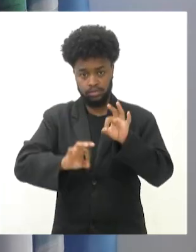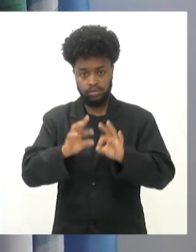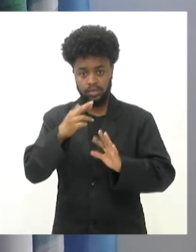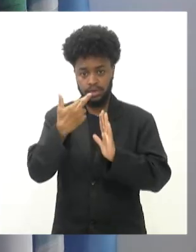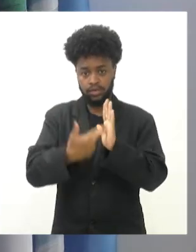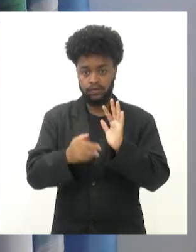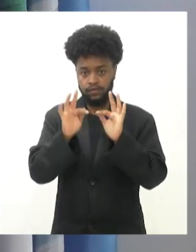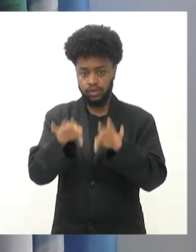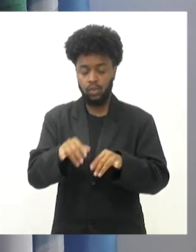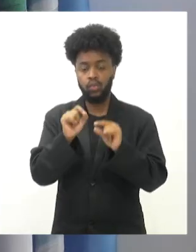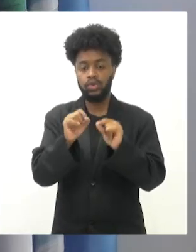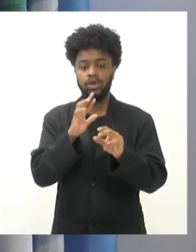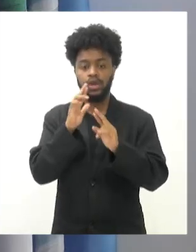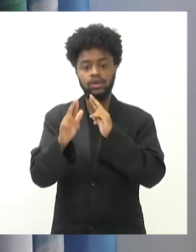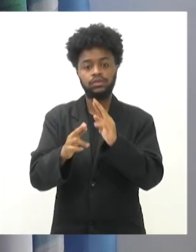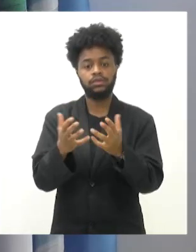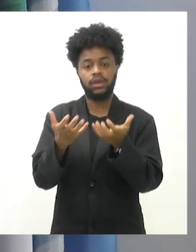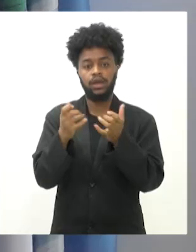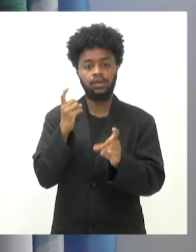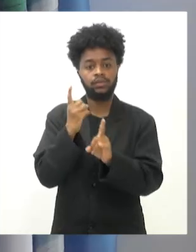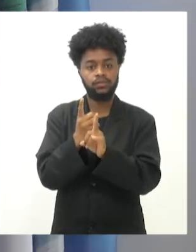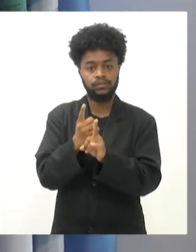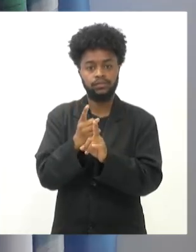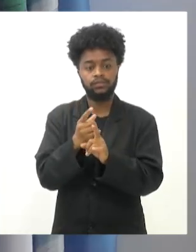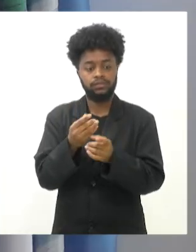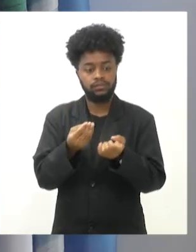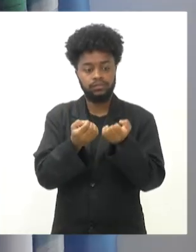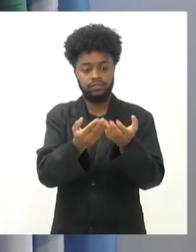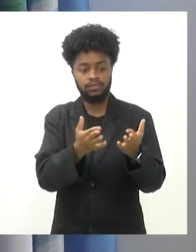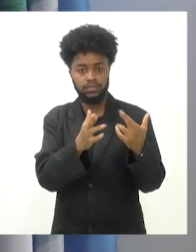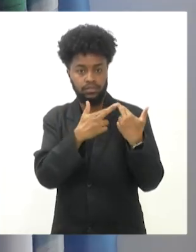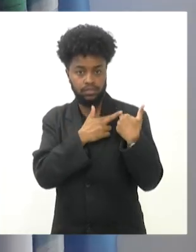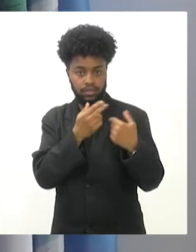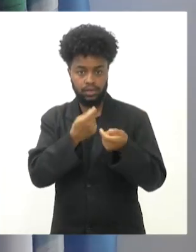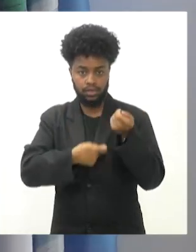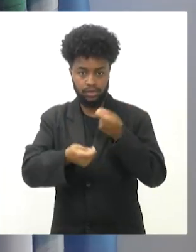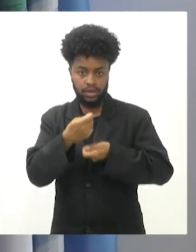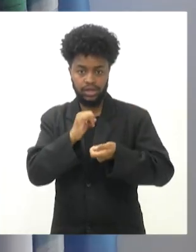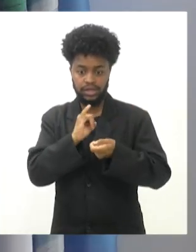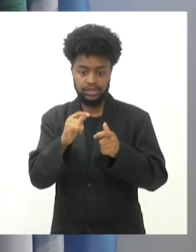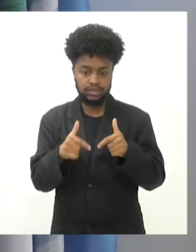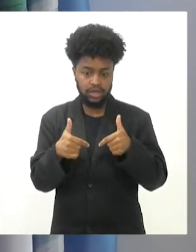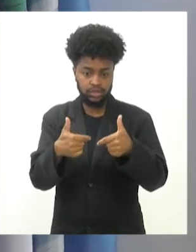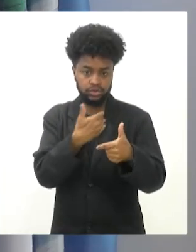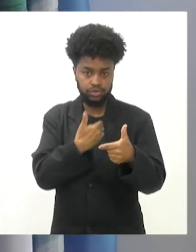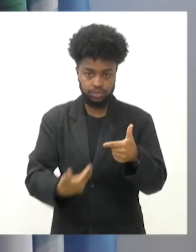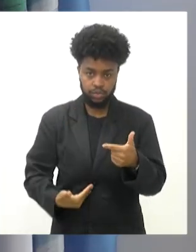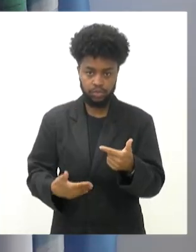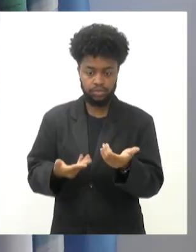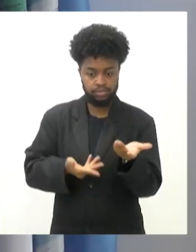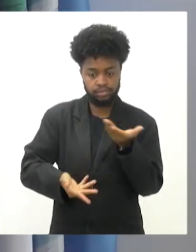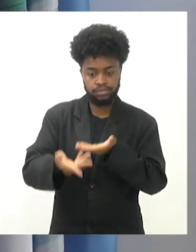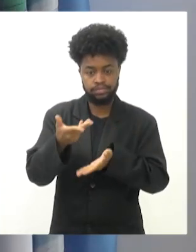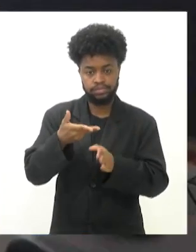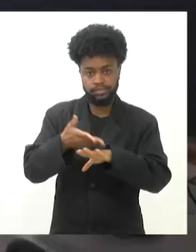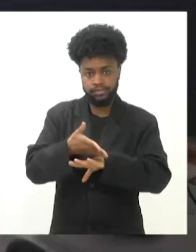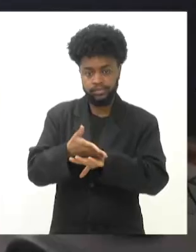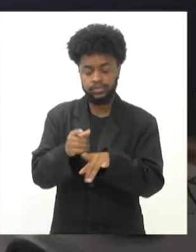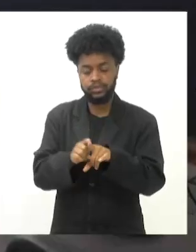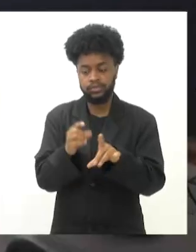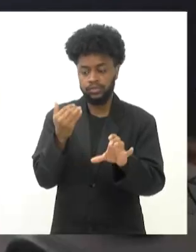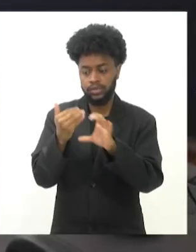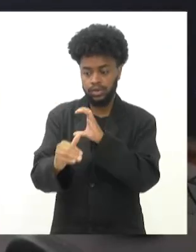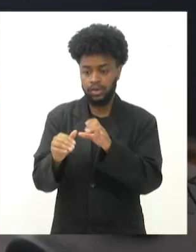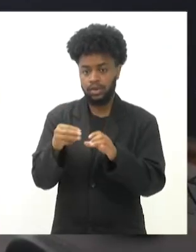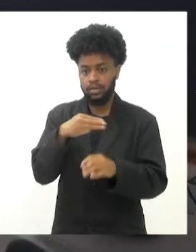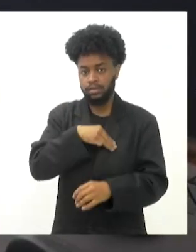esperados. Responsabilização administrativa dos agentes públicos eventualmente envolvidos. Encaminhamento ao Ministério Público para responsabilização